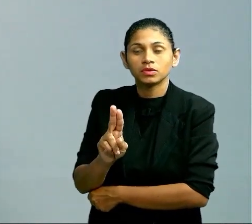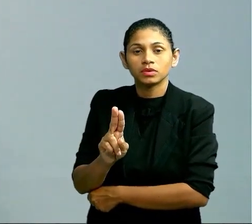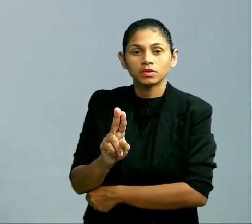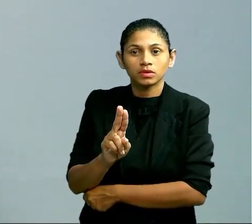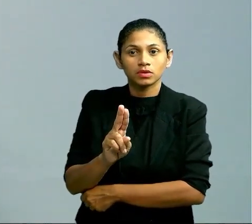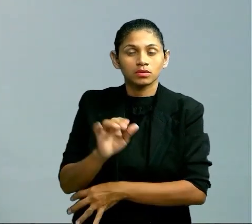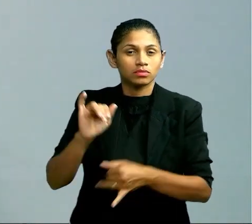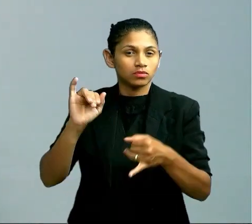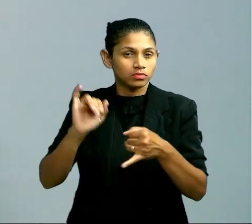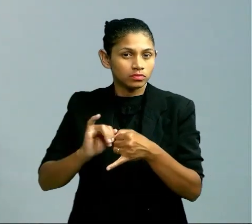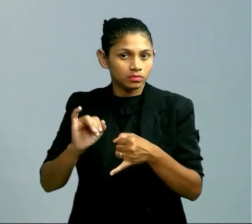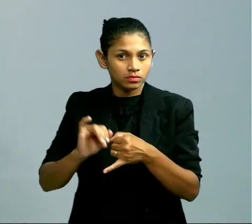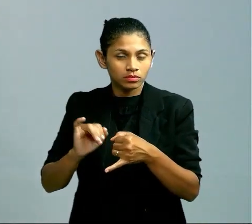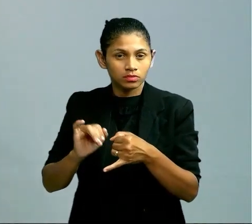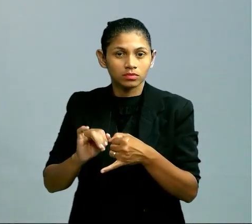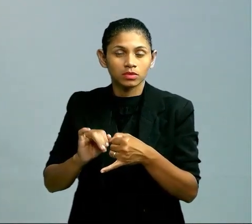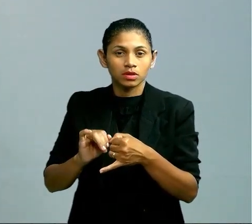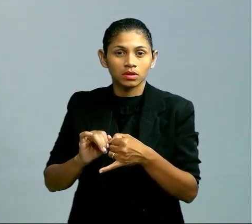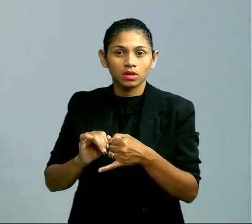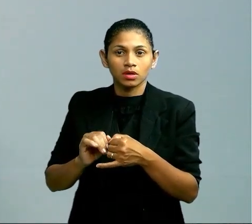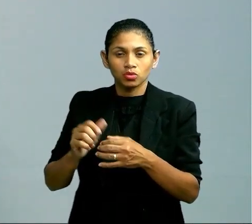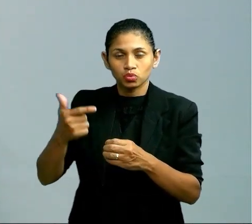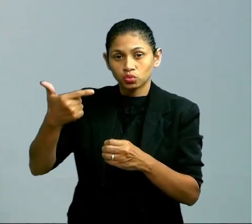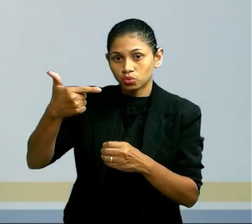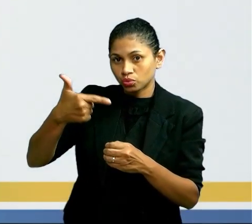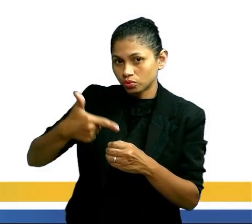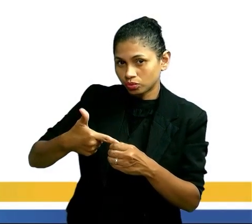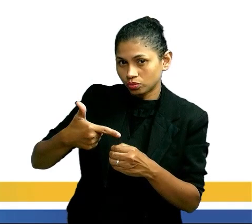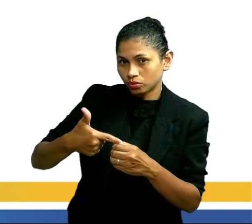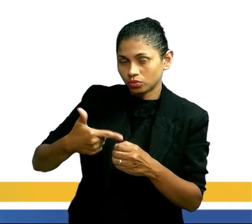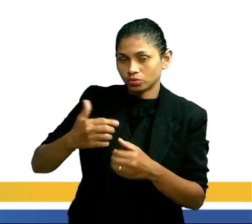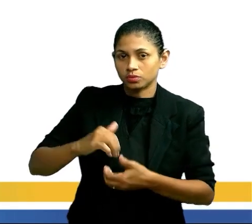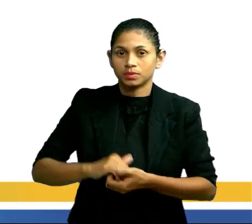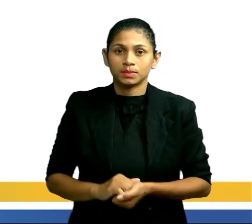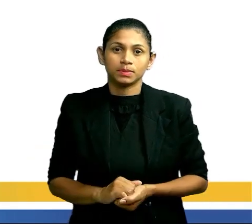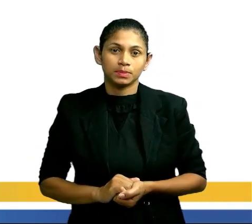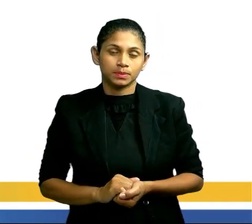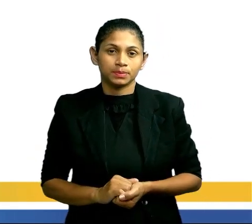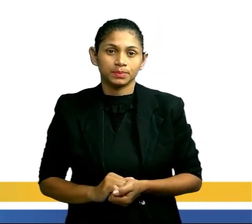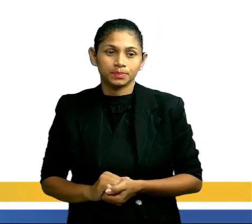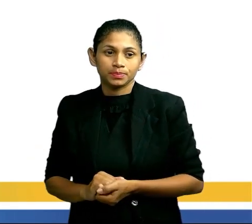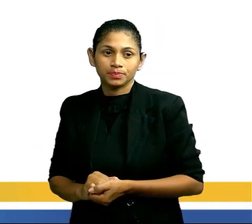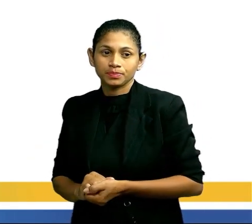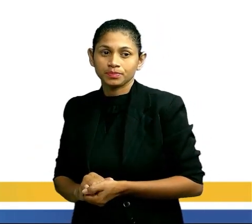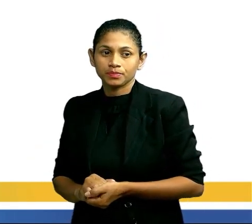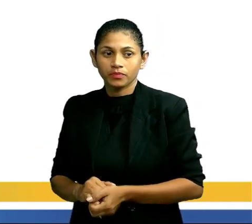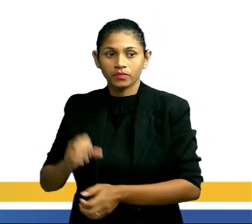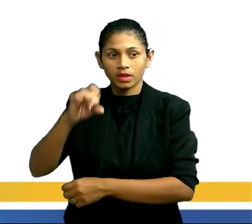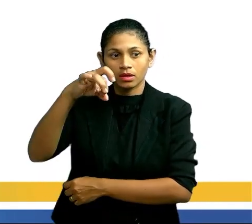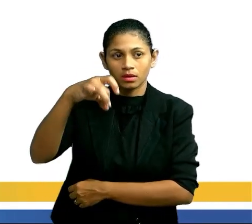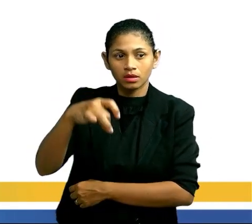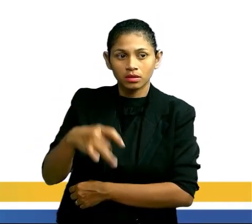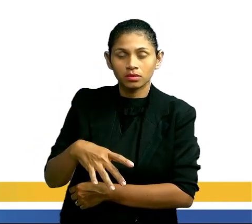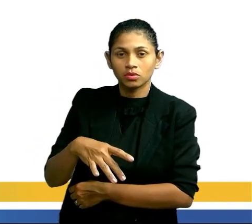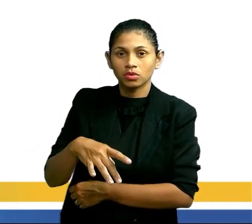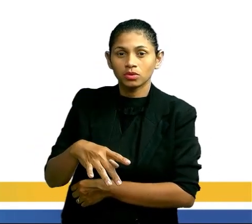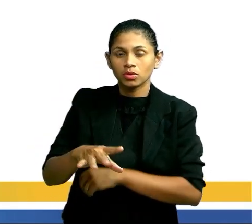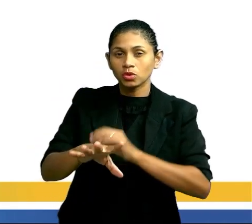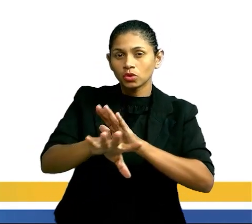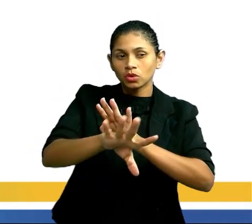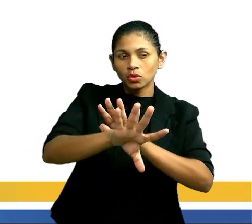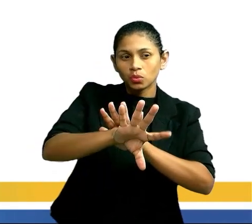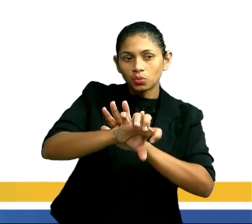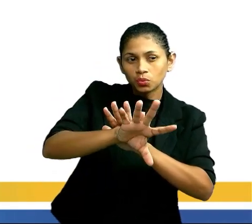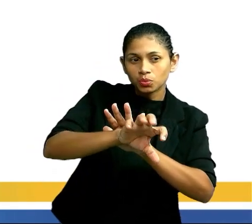do biodiesel ou dos biocombustíveis, ok? Vamos seguir. A última função orgânica oxigenada são os